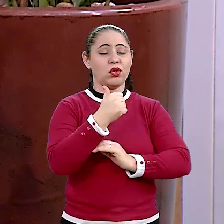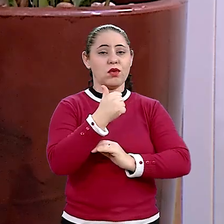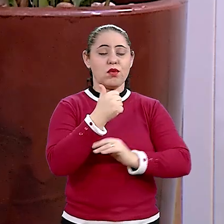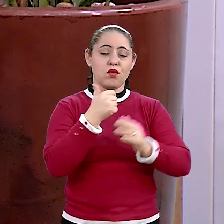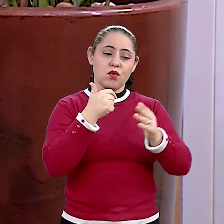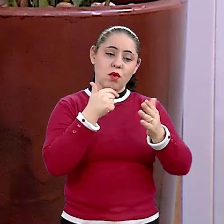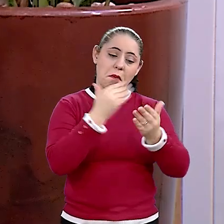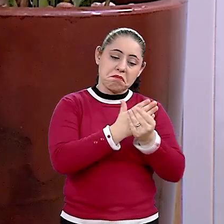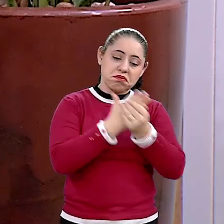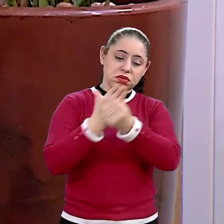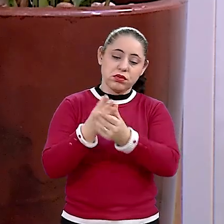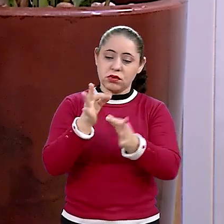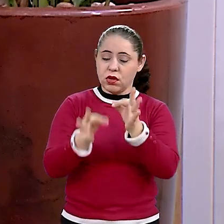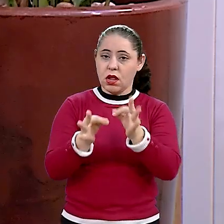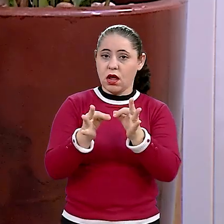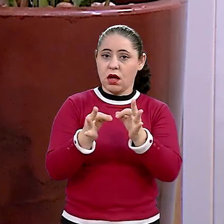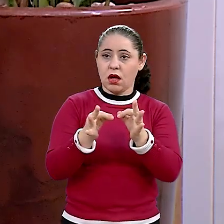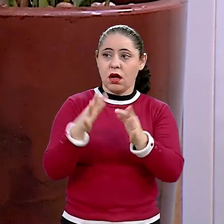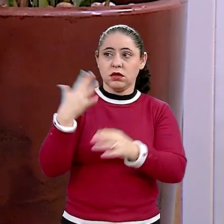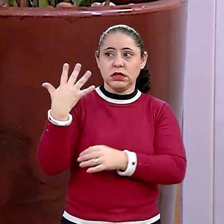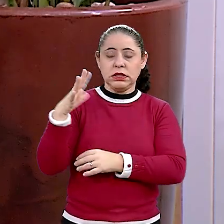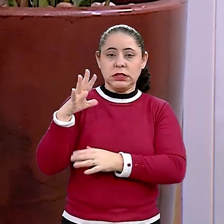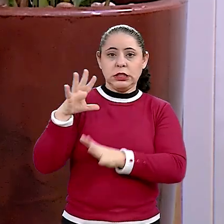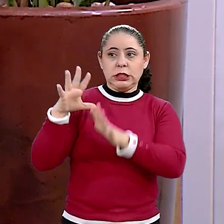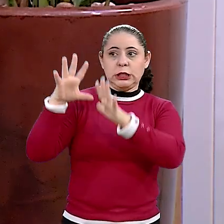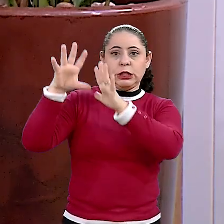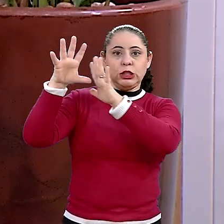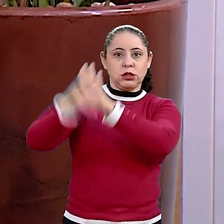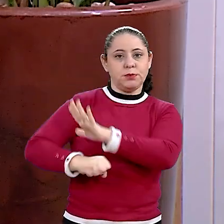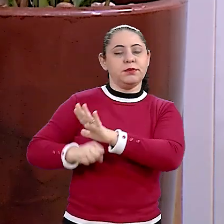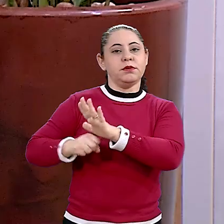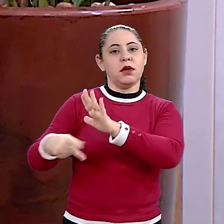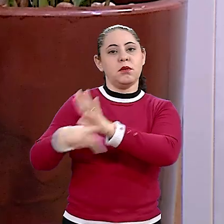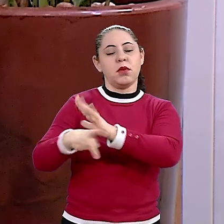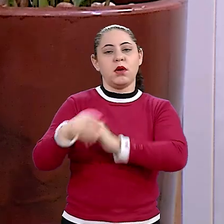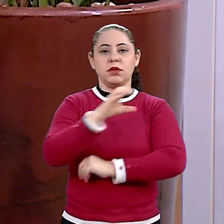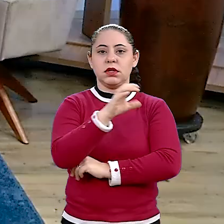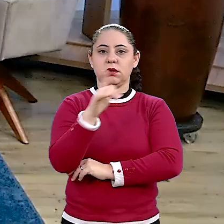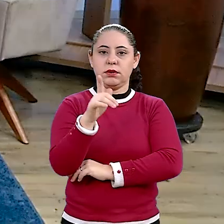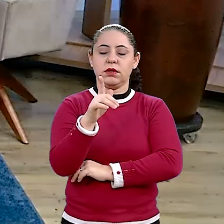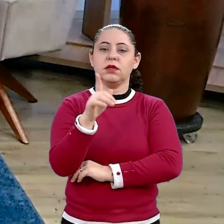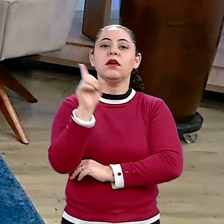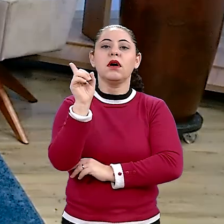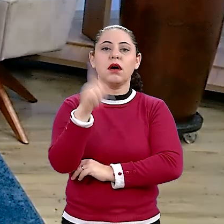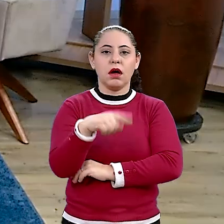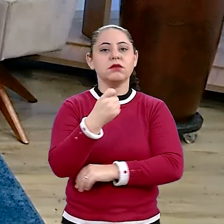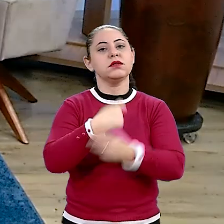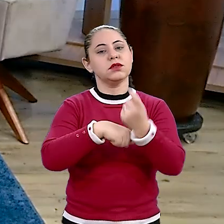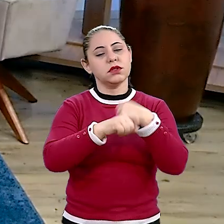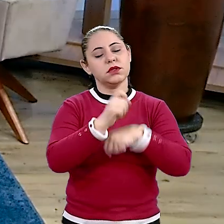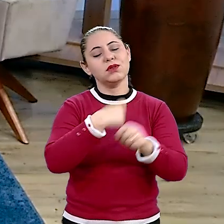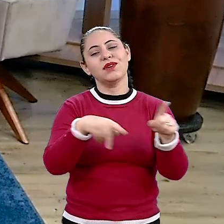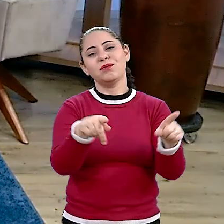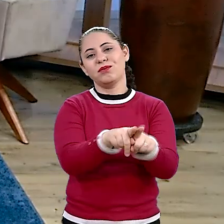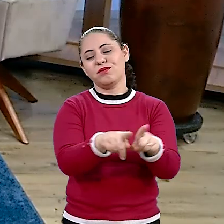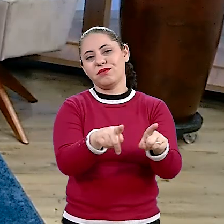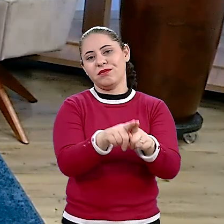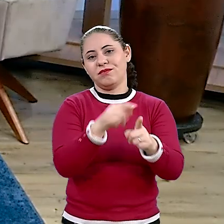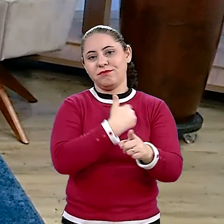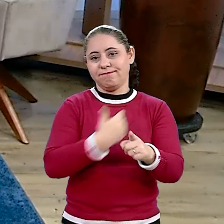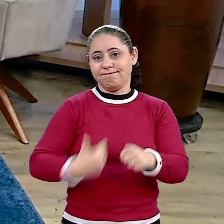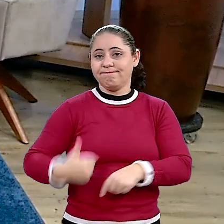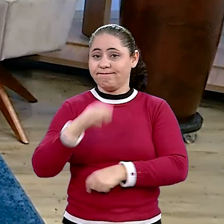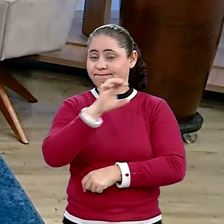judicializadas e com valores sequestrados nas contas, principalmente de Campo Grande, que é gestor pleno, e também do governo do